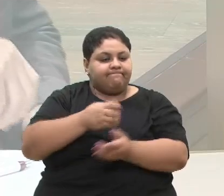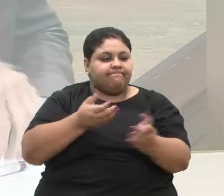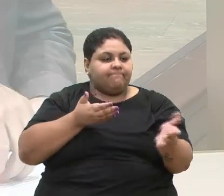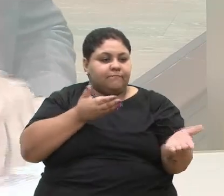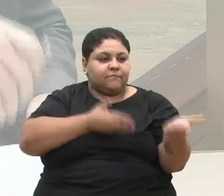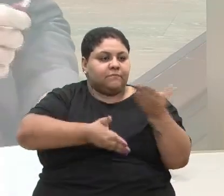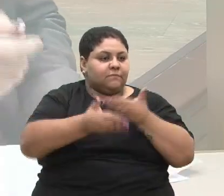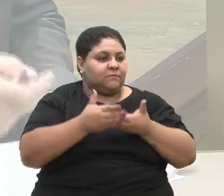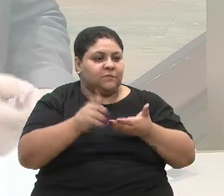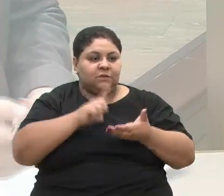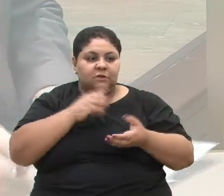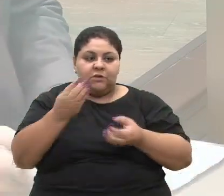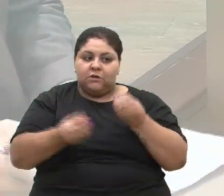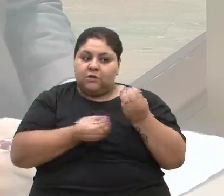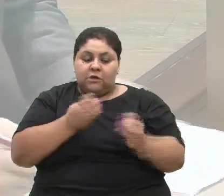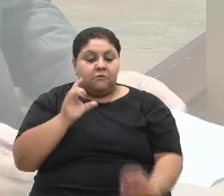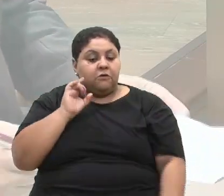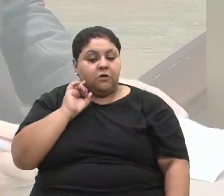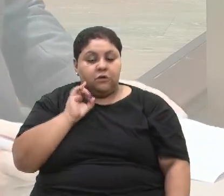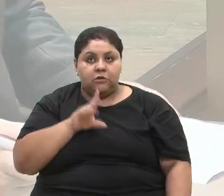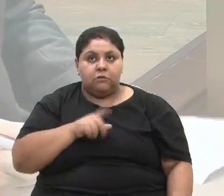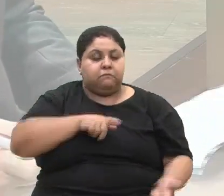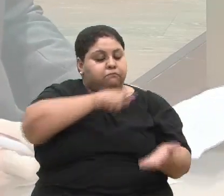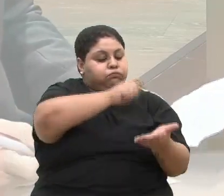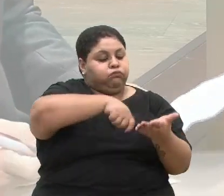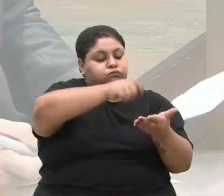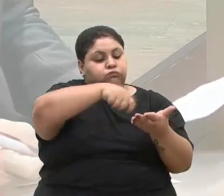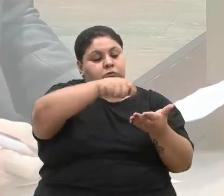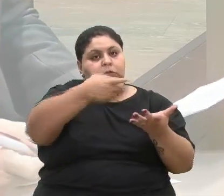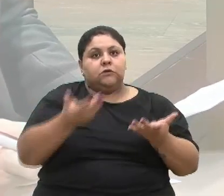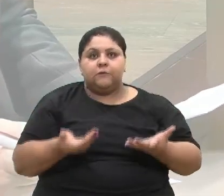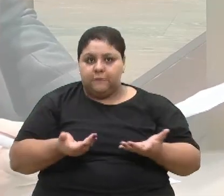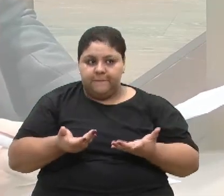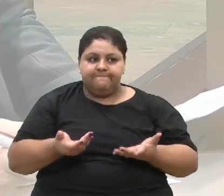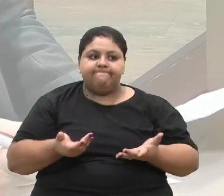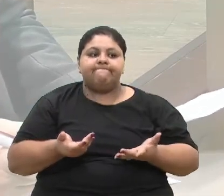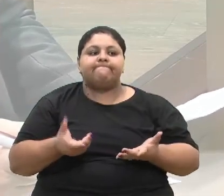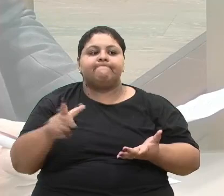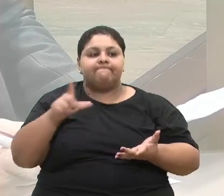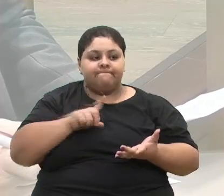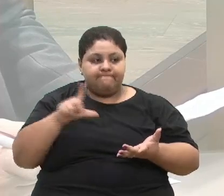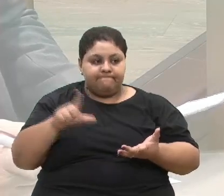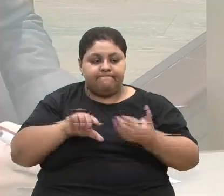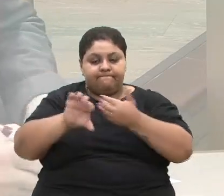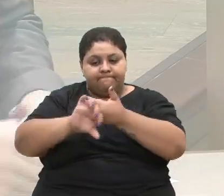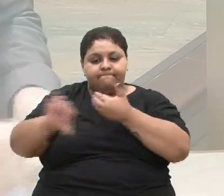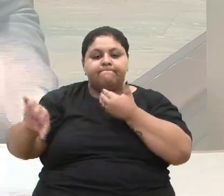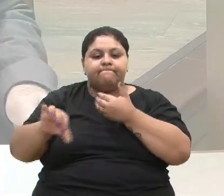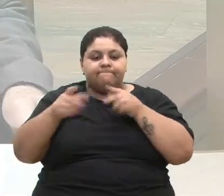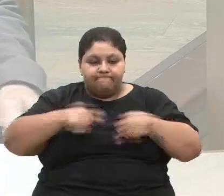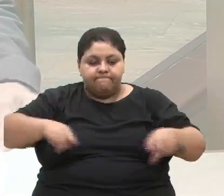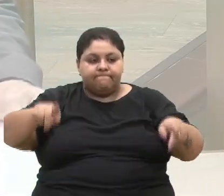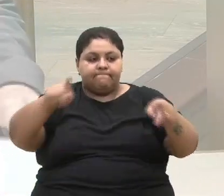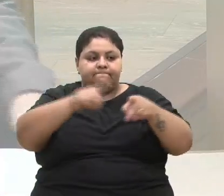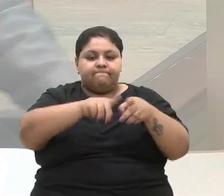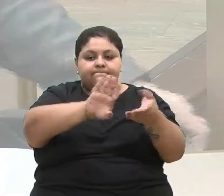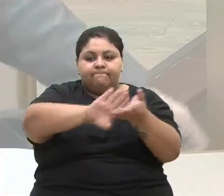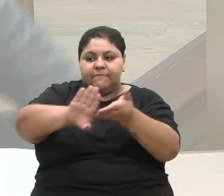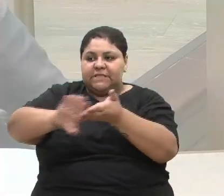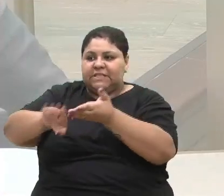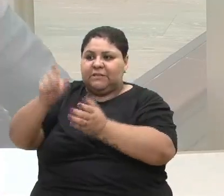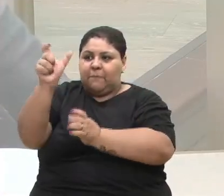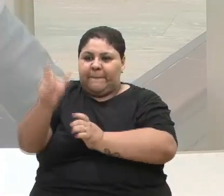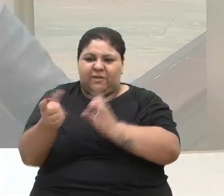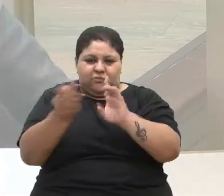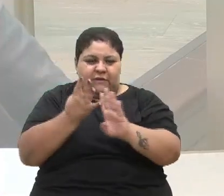como deixar só, né, a prescrição médica. E vai servir a telemedicina justamente para esse público, tirando pessoas da fila